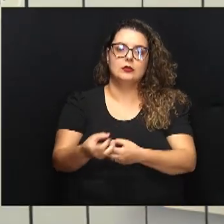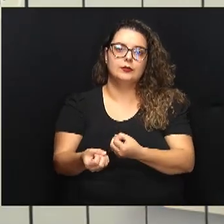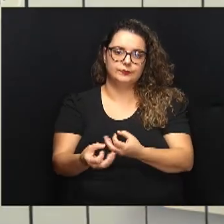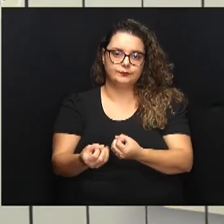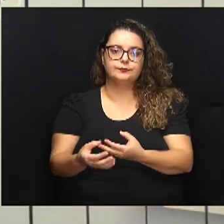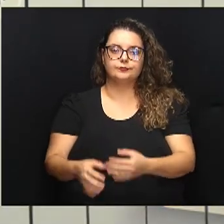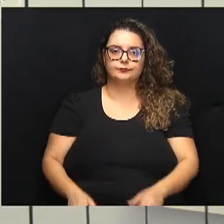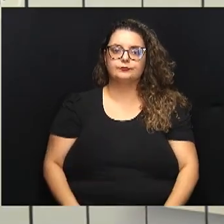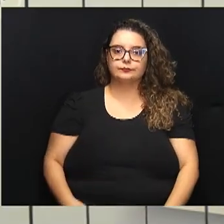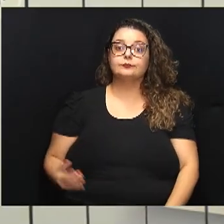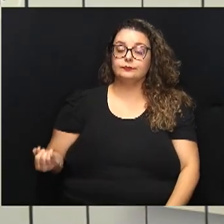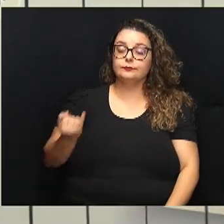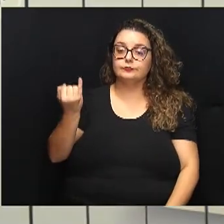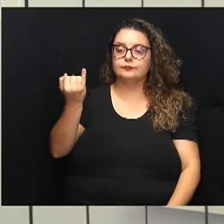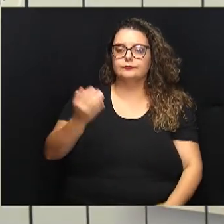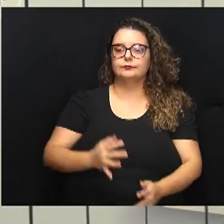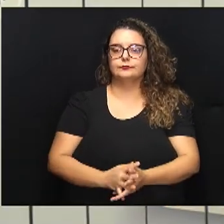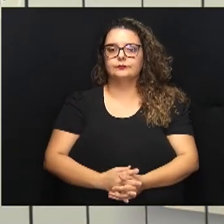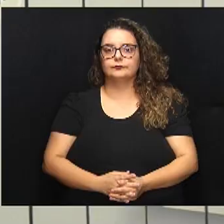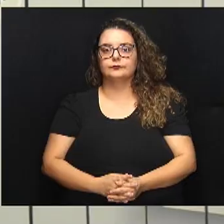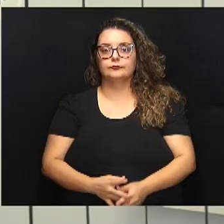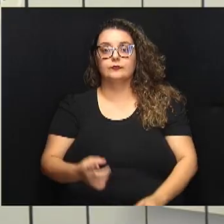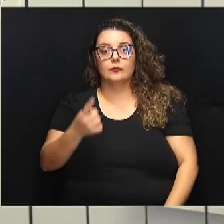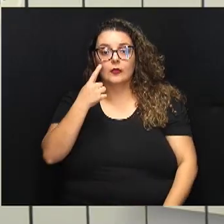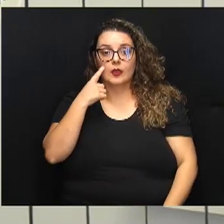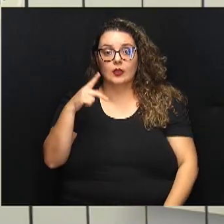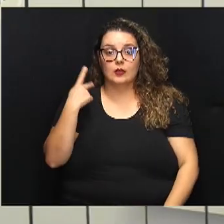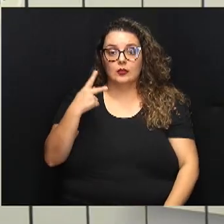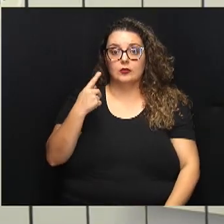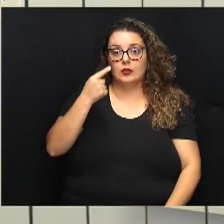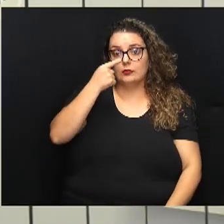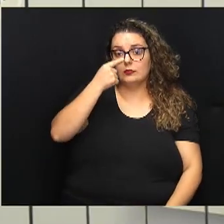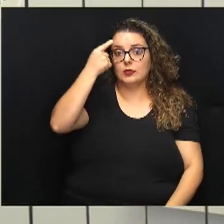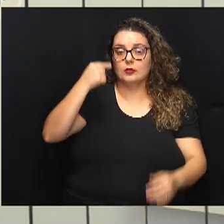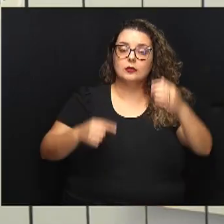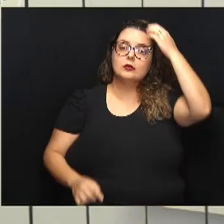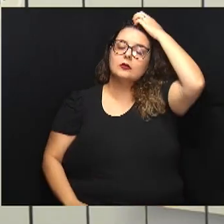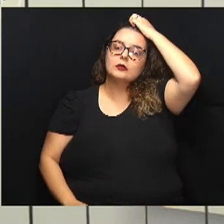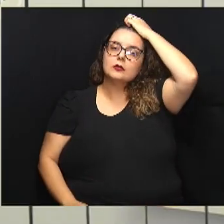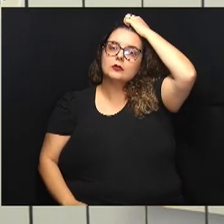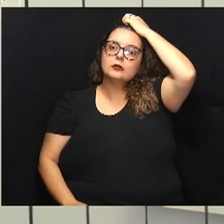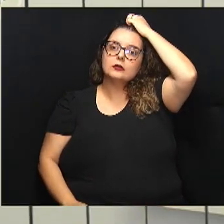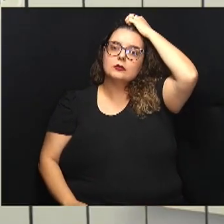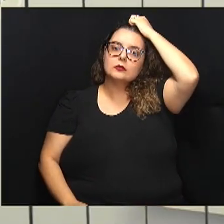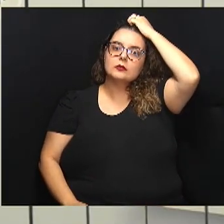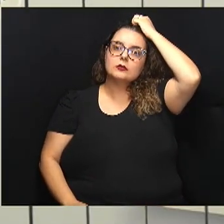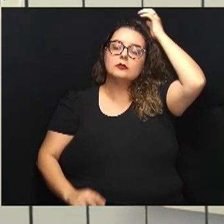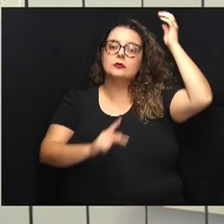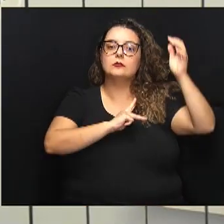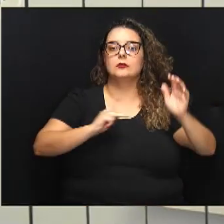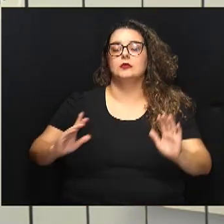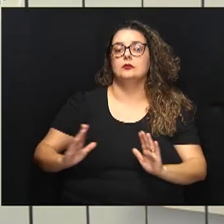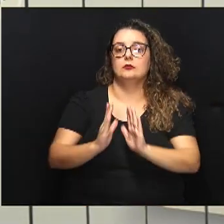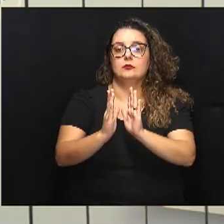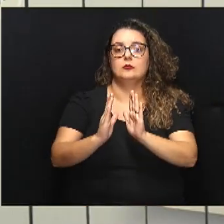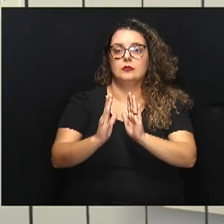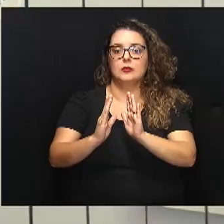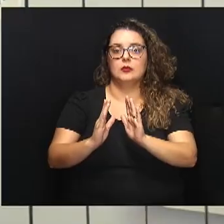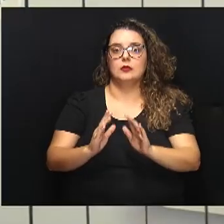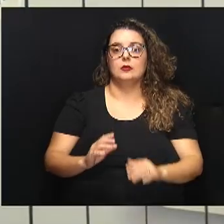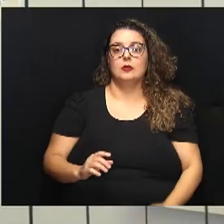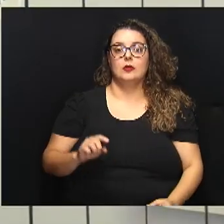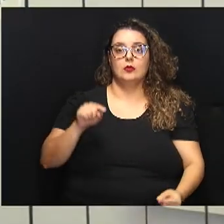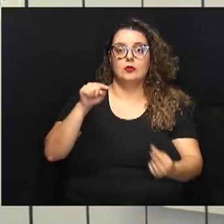informações importantes. Olha só, a vereadora Paola Miguel, presidente da Frente Parlamentar de Enfrentamento ao